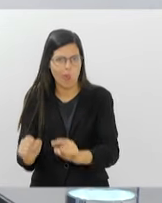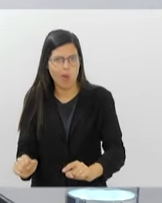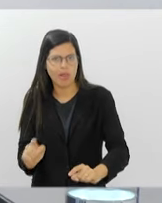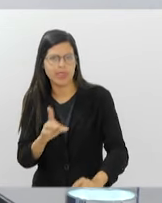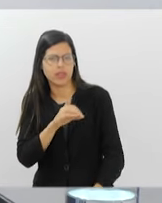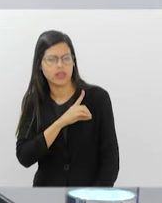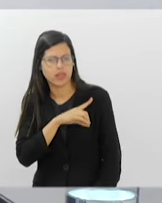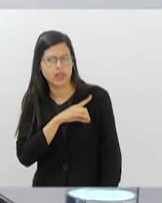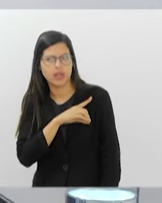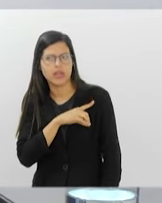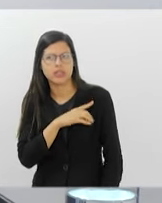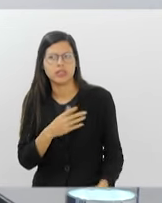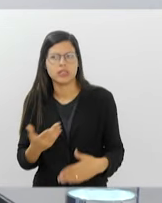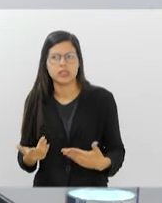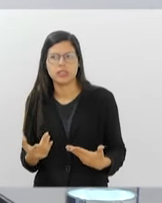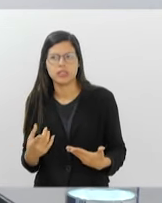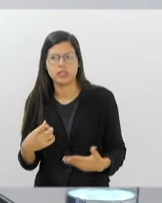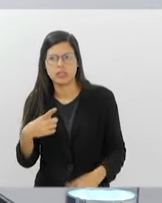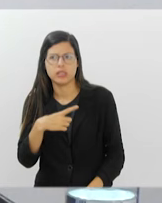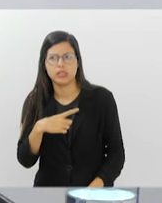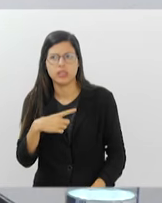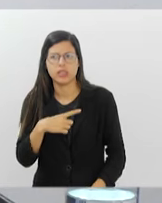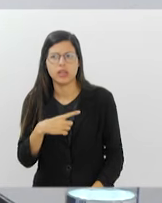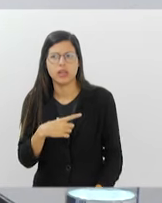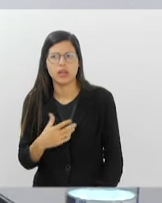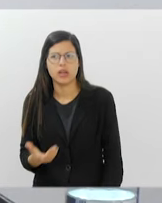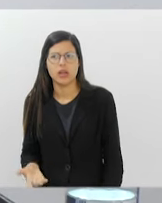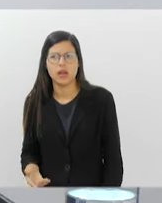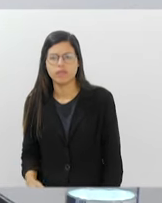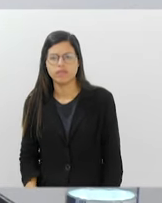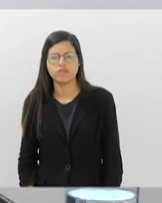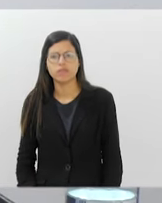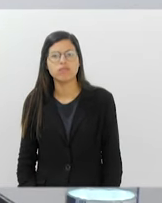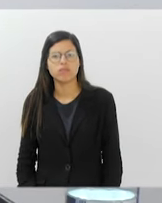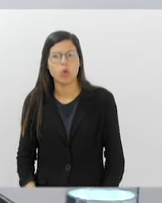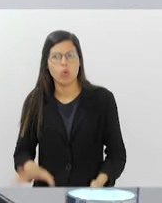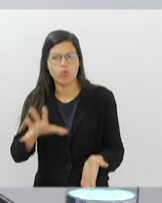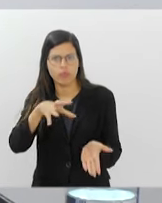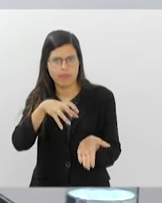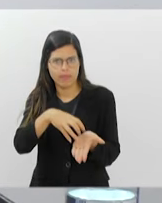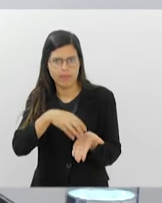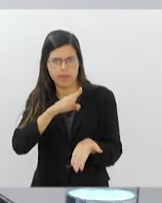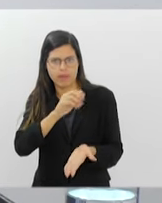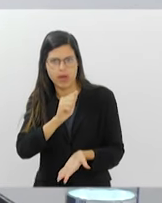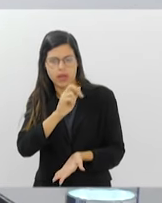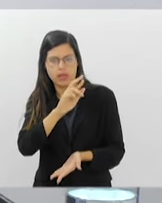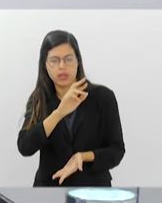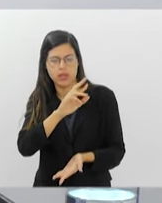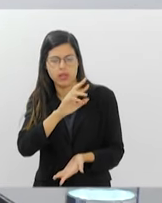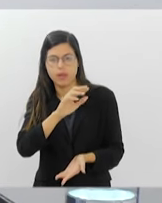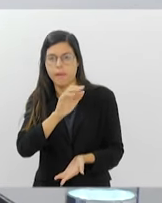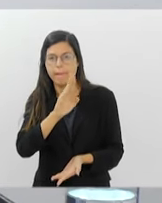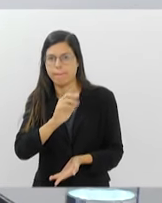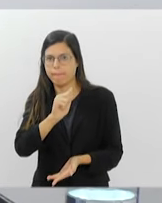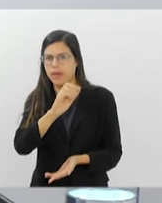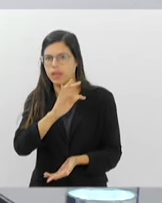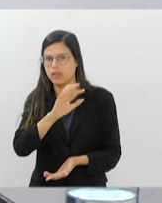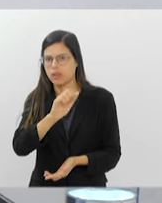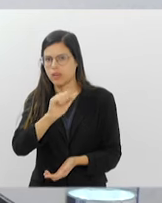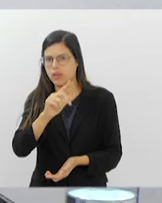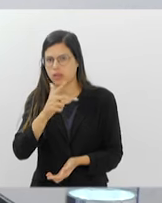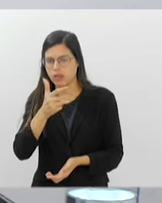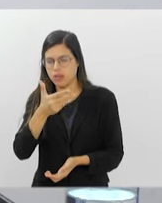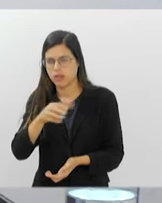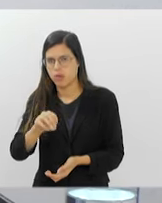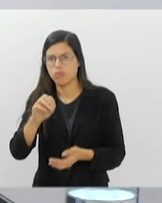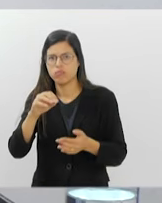entorpecente haverá o alguma operação dos batalhões da polícia militar para compelir o uso de droga